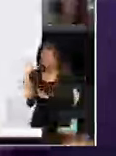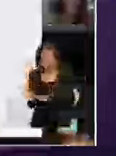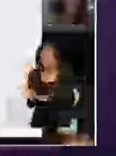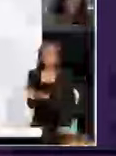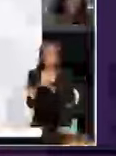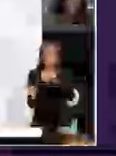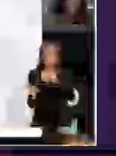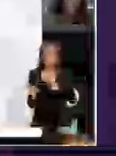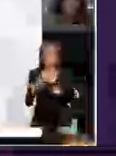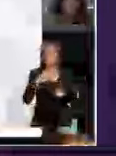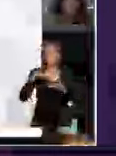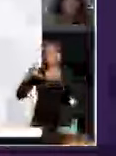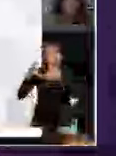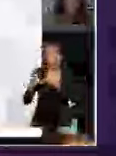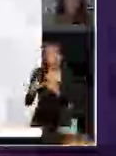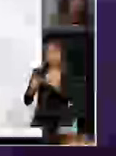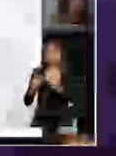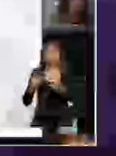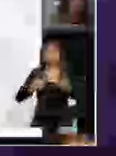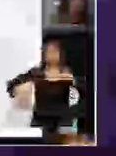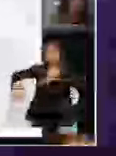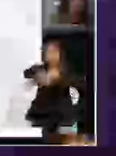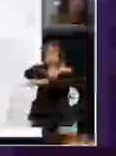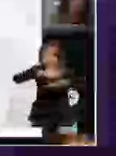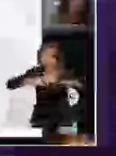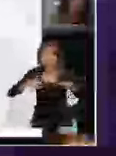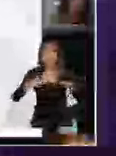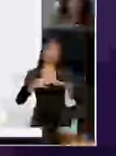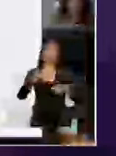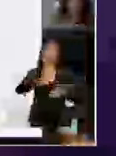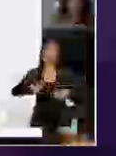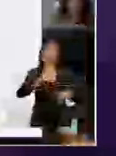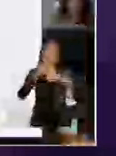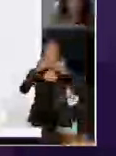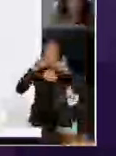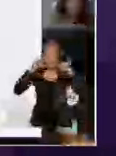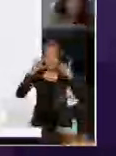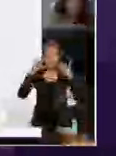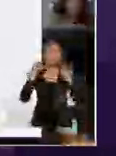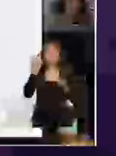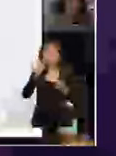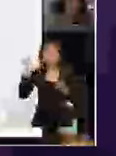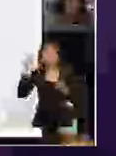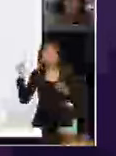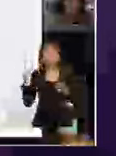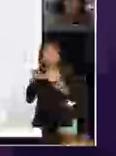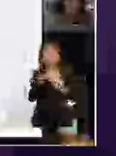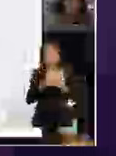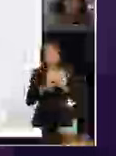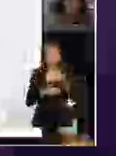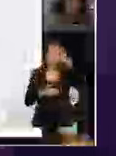fechamentos, redução de mobilidade urbana, uso de máscara, dentre outros aspectos não farmacológicos para a contenção